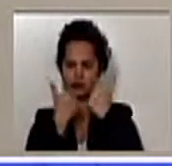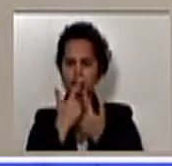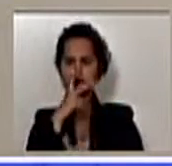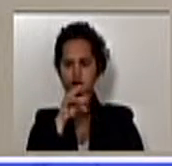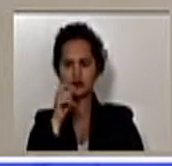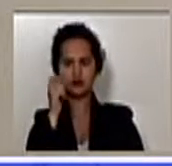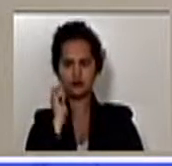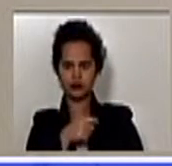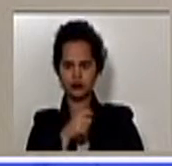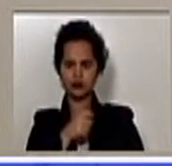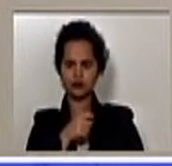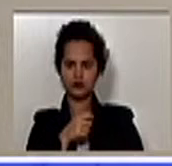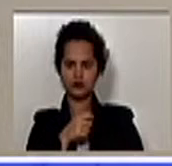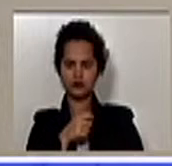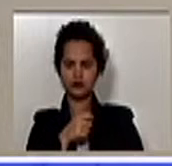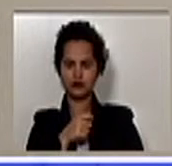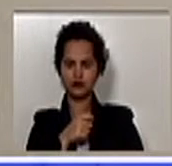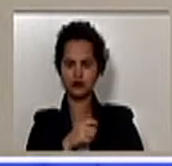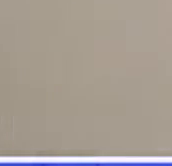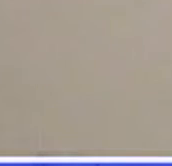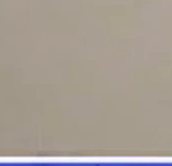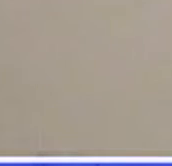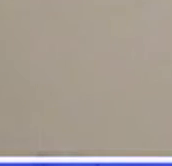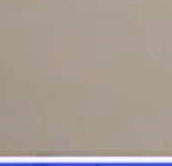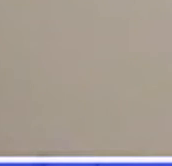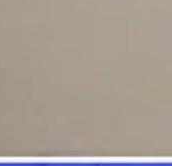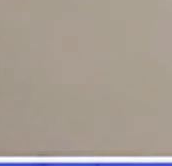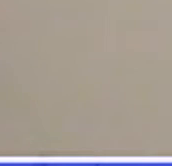apreciar. Mas quero